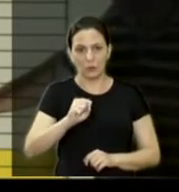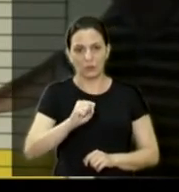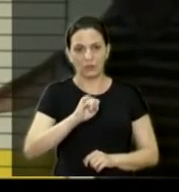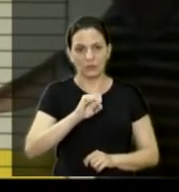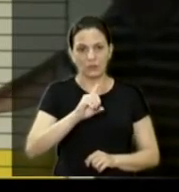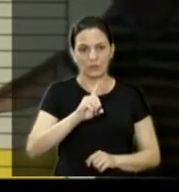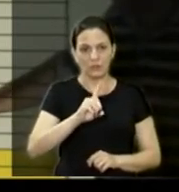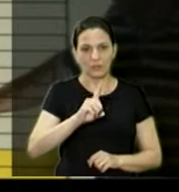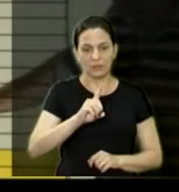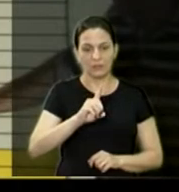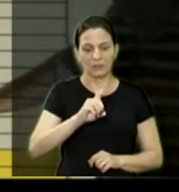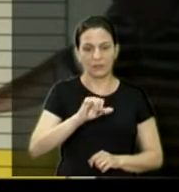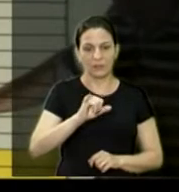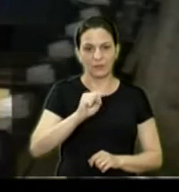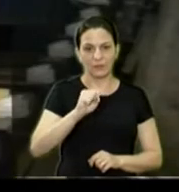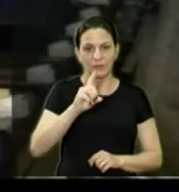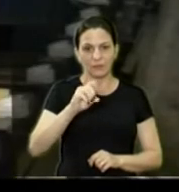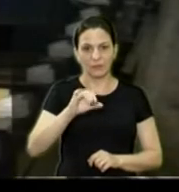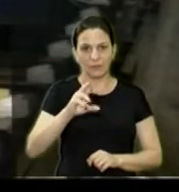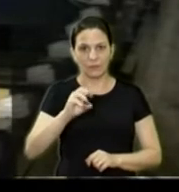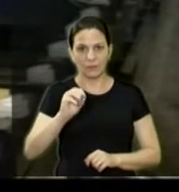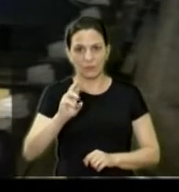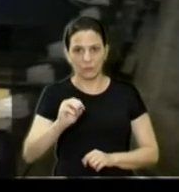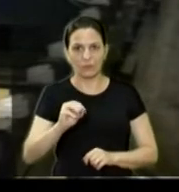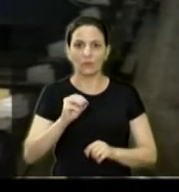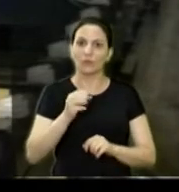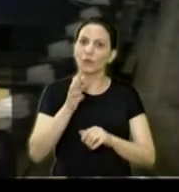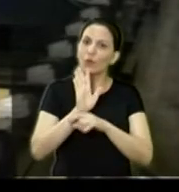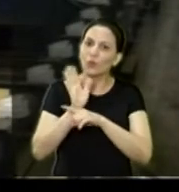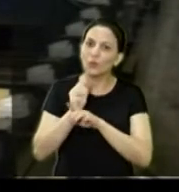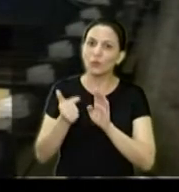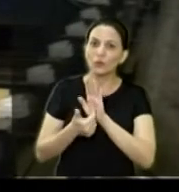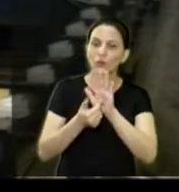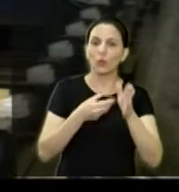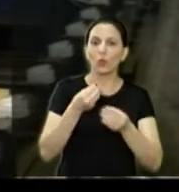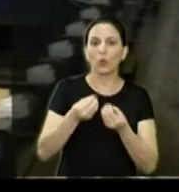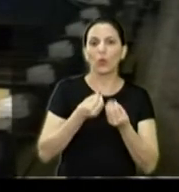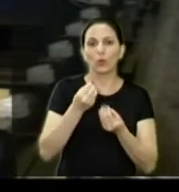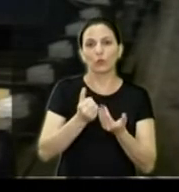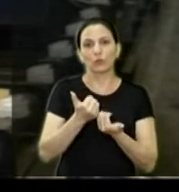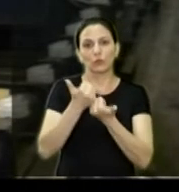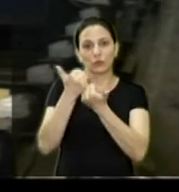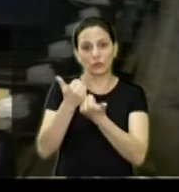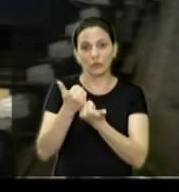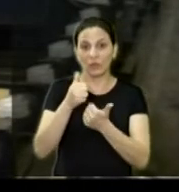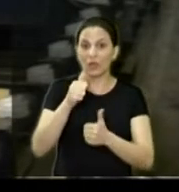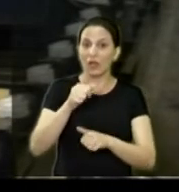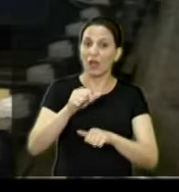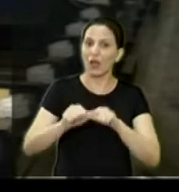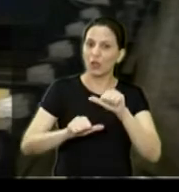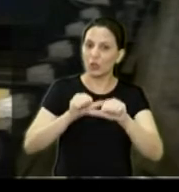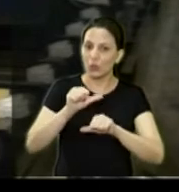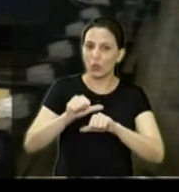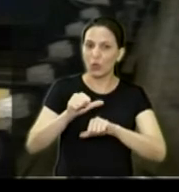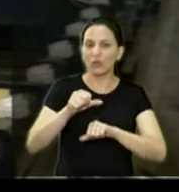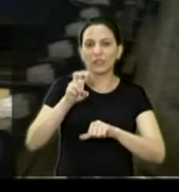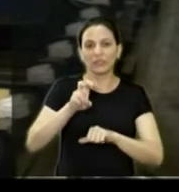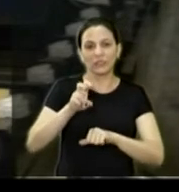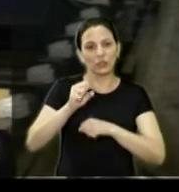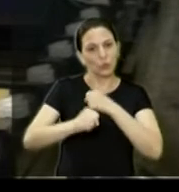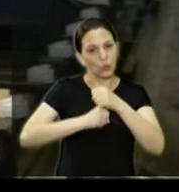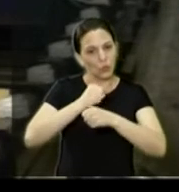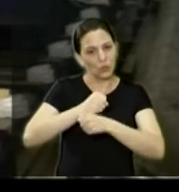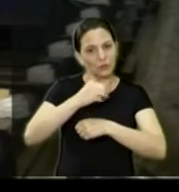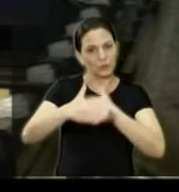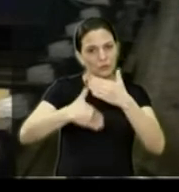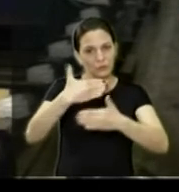vídeo informativo sobre a necessidade de substituição dos aparelhos. O ideal é que a troca seja feita no máximo a cada 5 anos